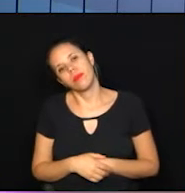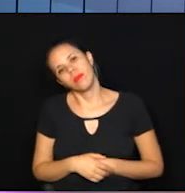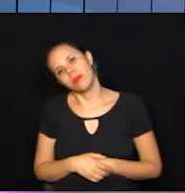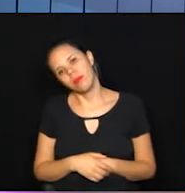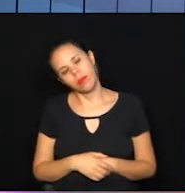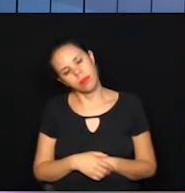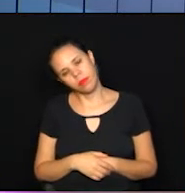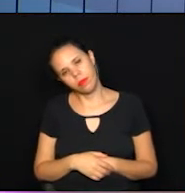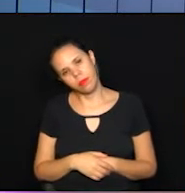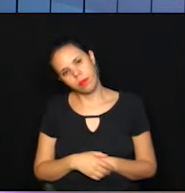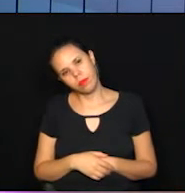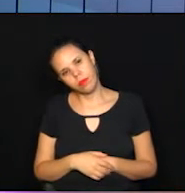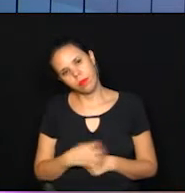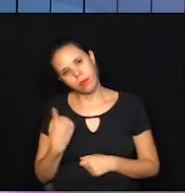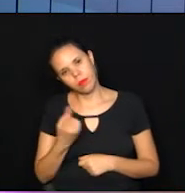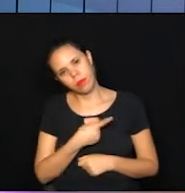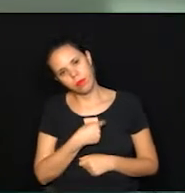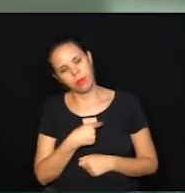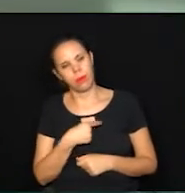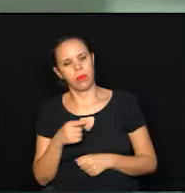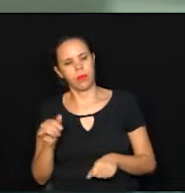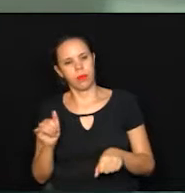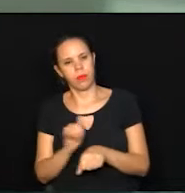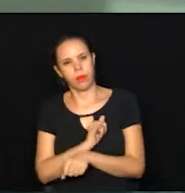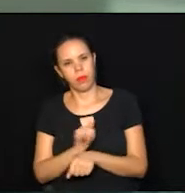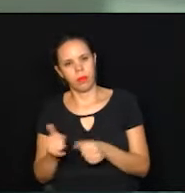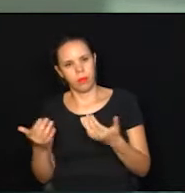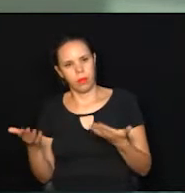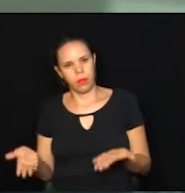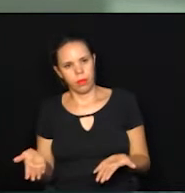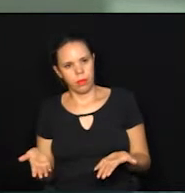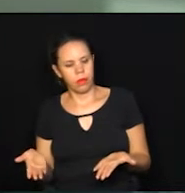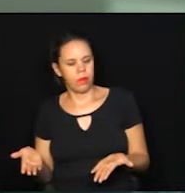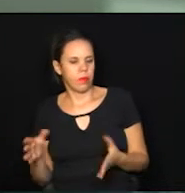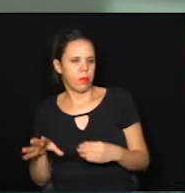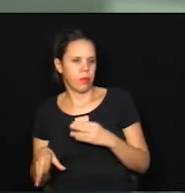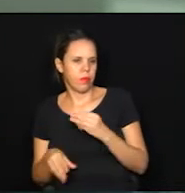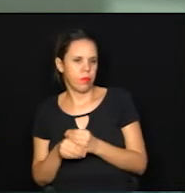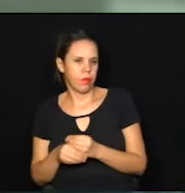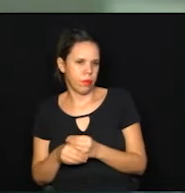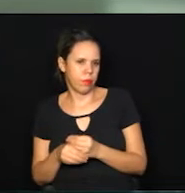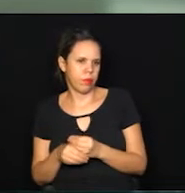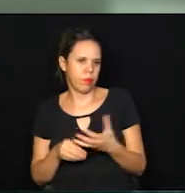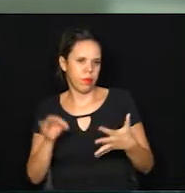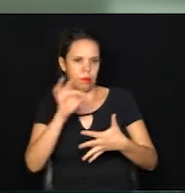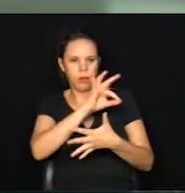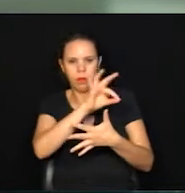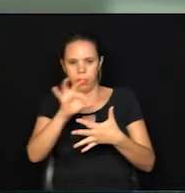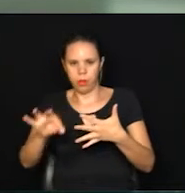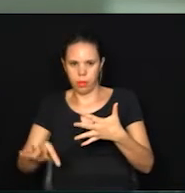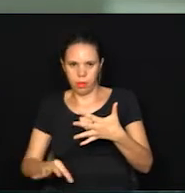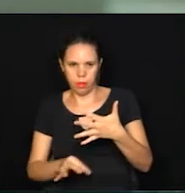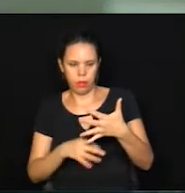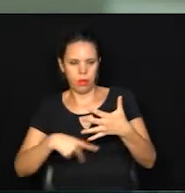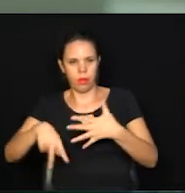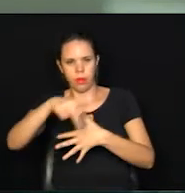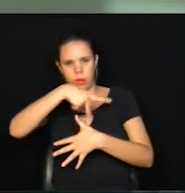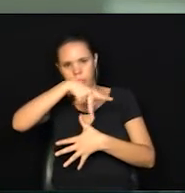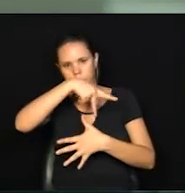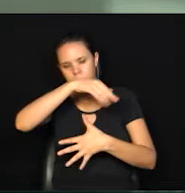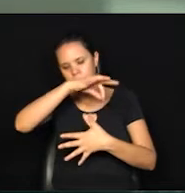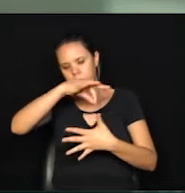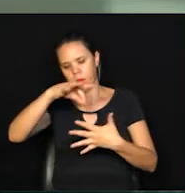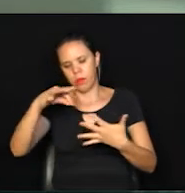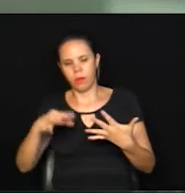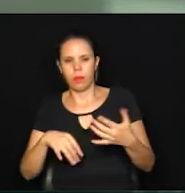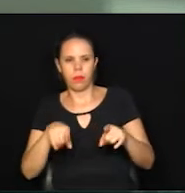Em relação ao nosso entorno estratégico, que aí inclui-se o Mercosul, que também anda muito esquecido, e isso